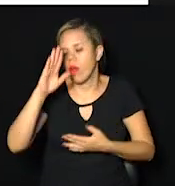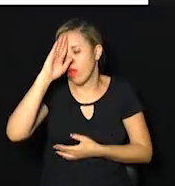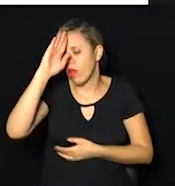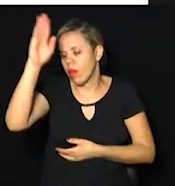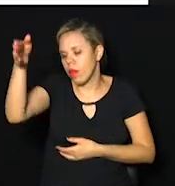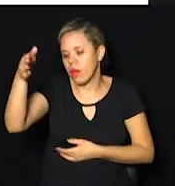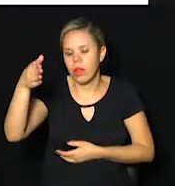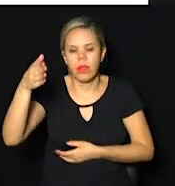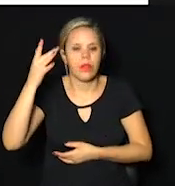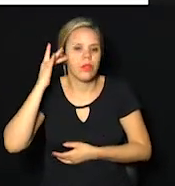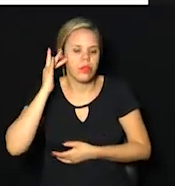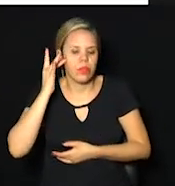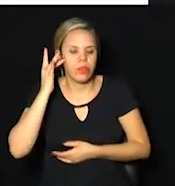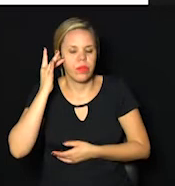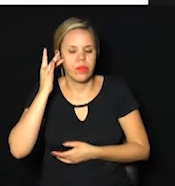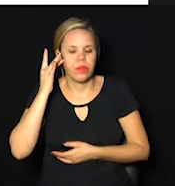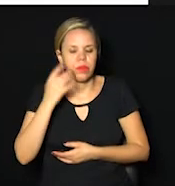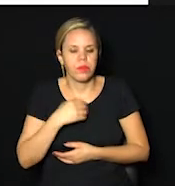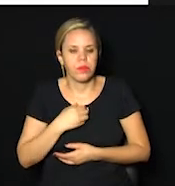gente